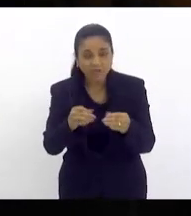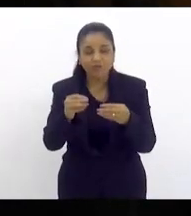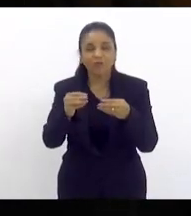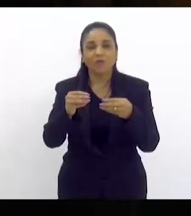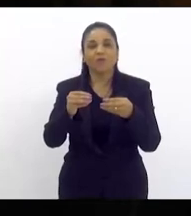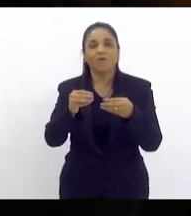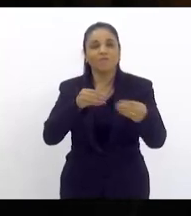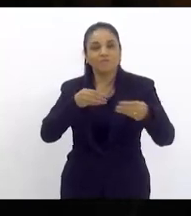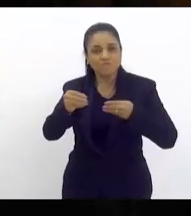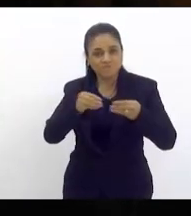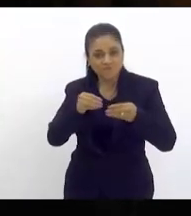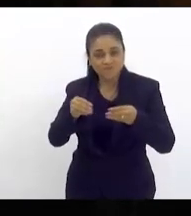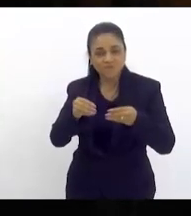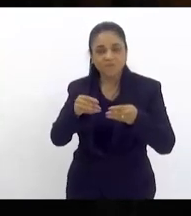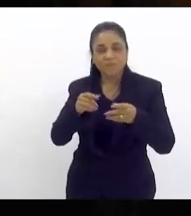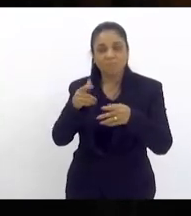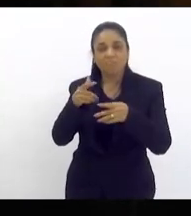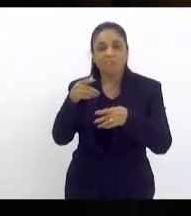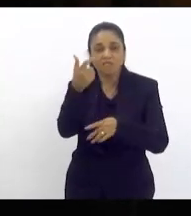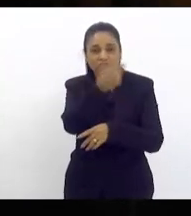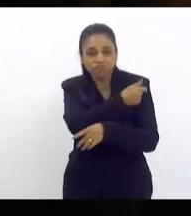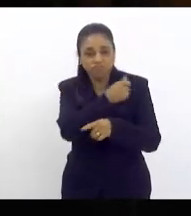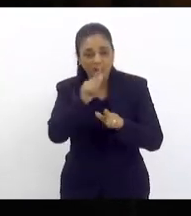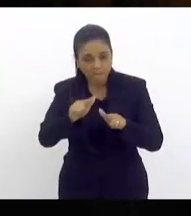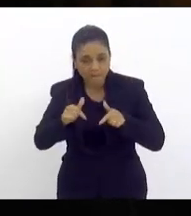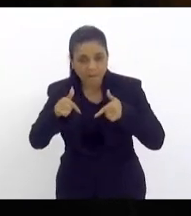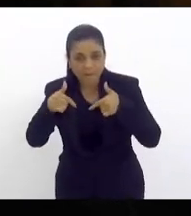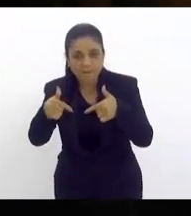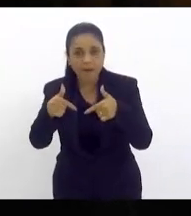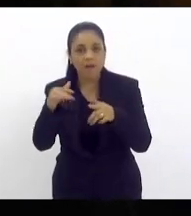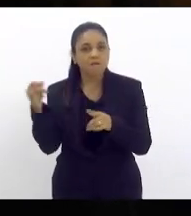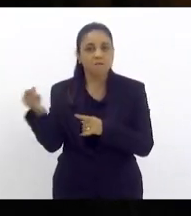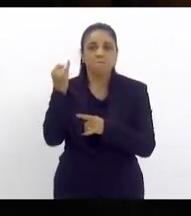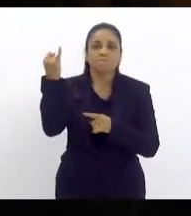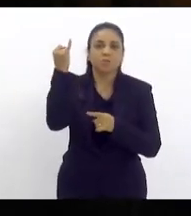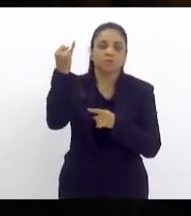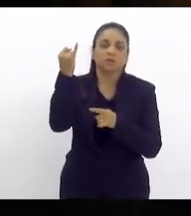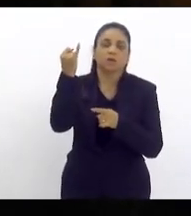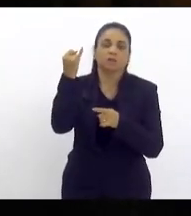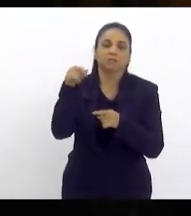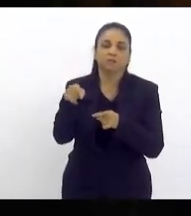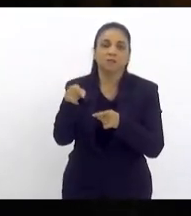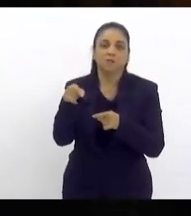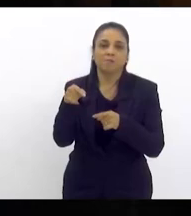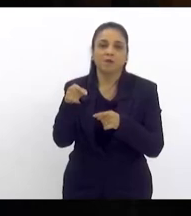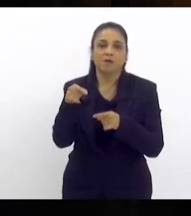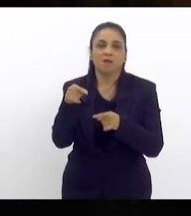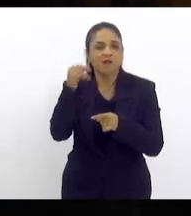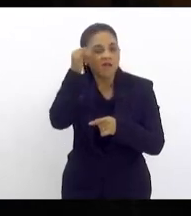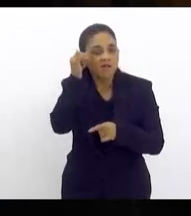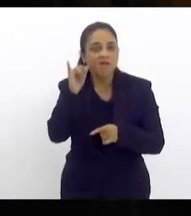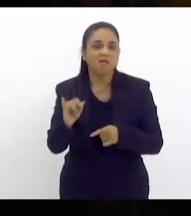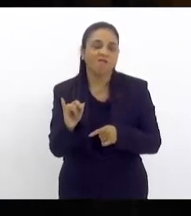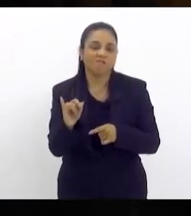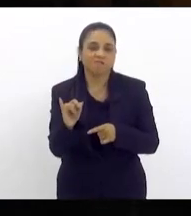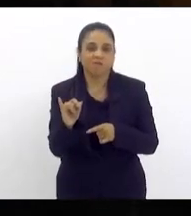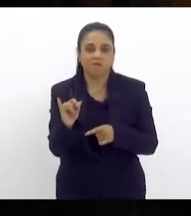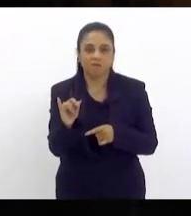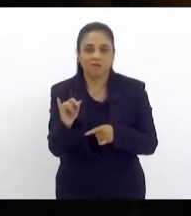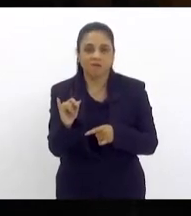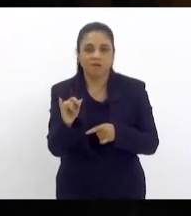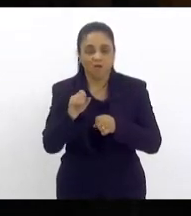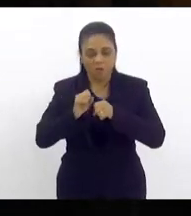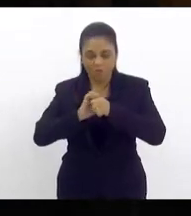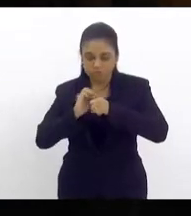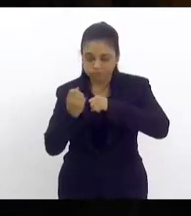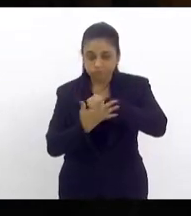todas as iniciativas importantes a serem tomadas para coibir que o